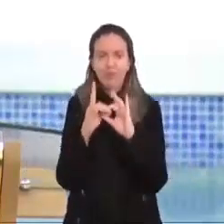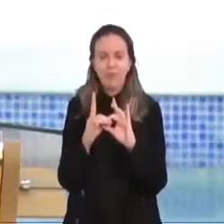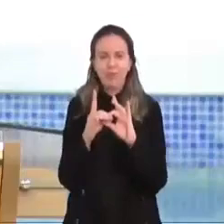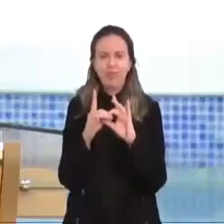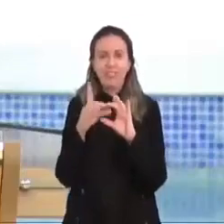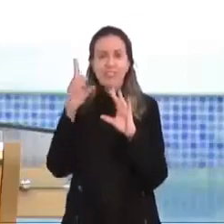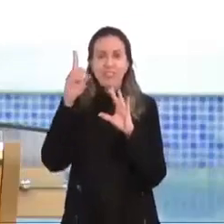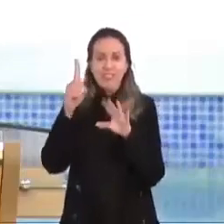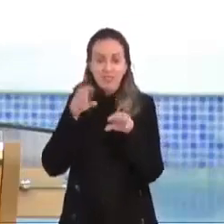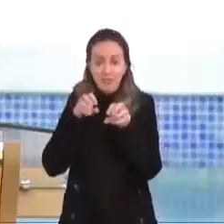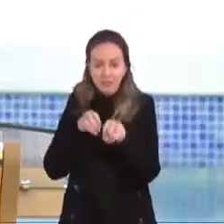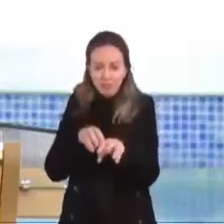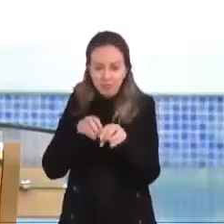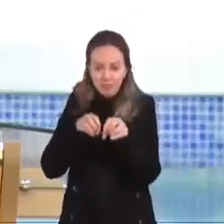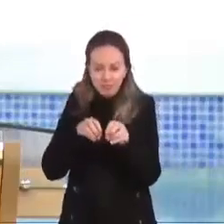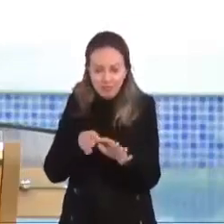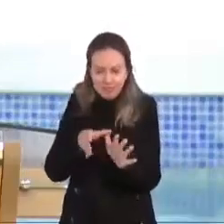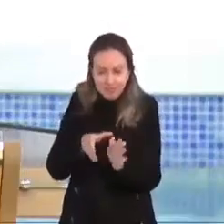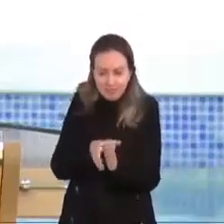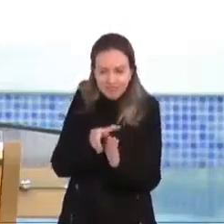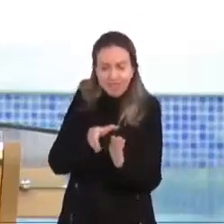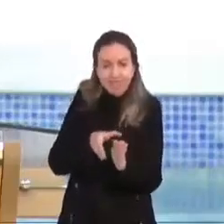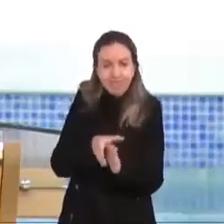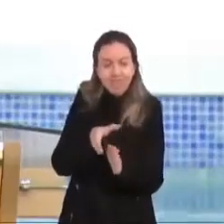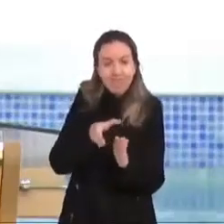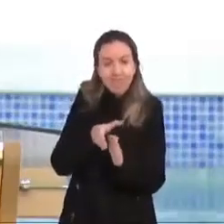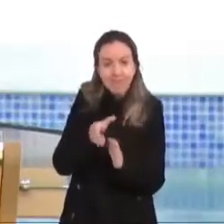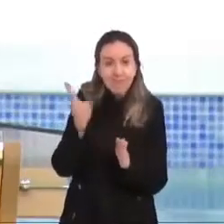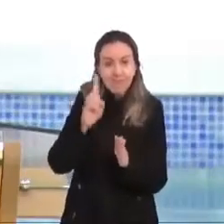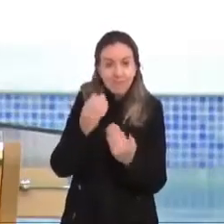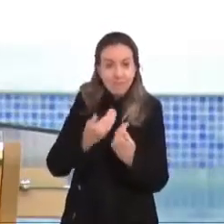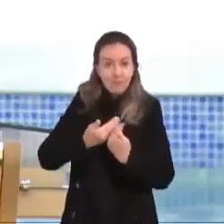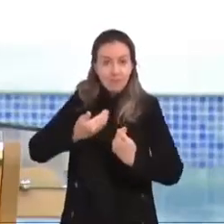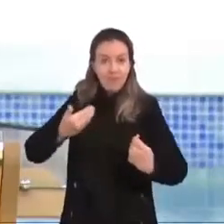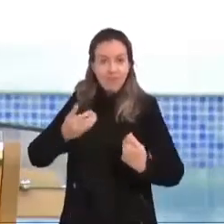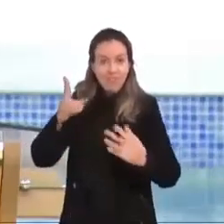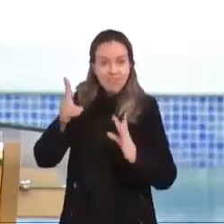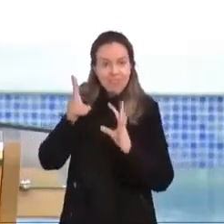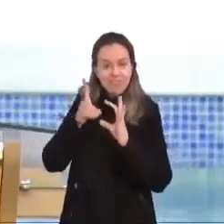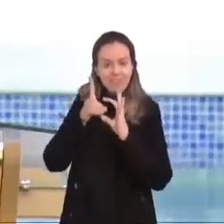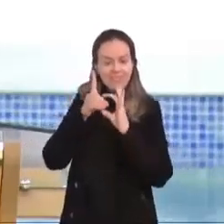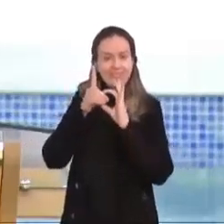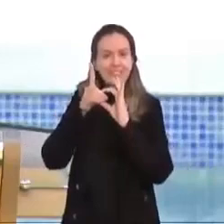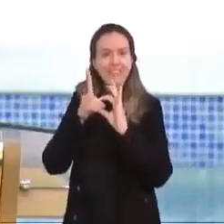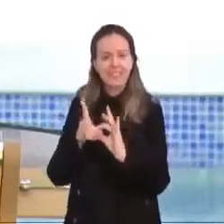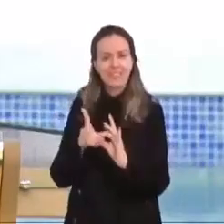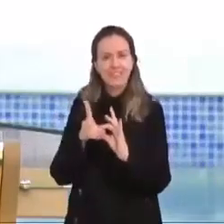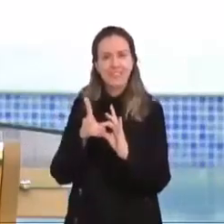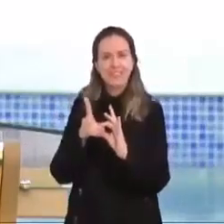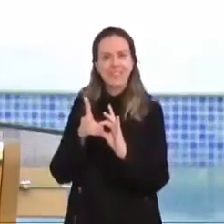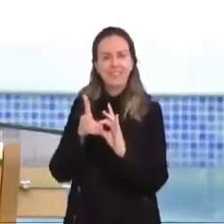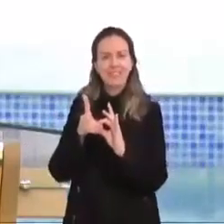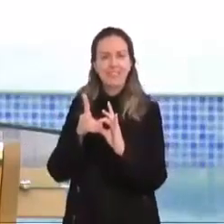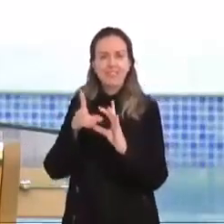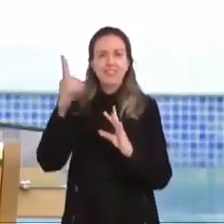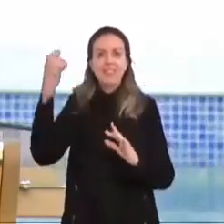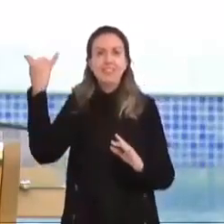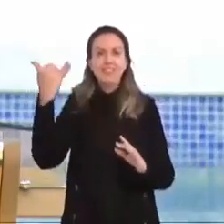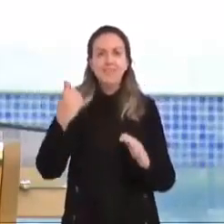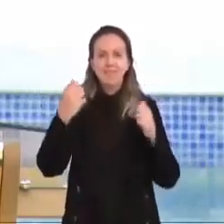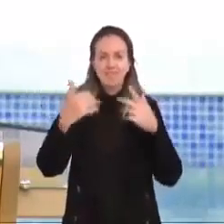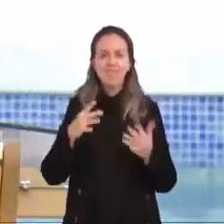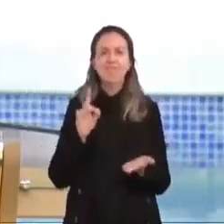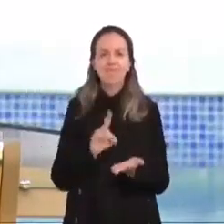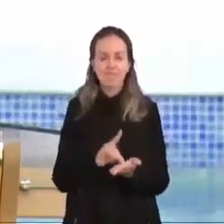situação histórica em que Deus profere estas palavras ao profeta. Mas não só